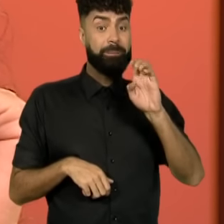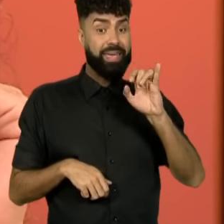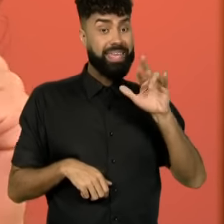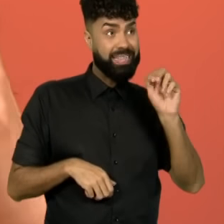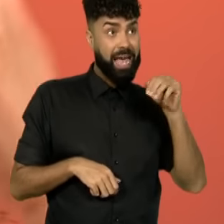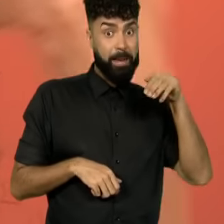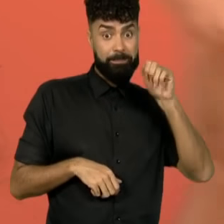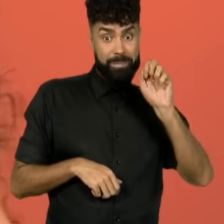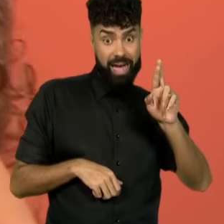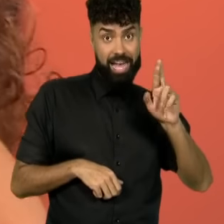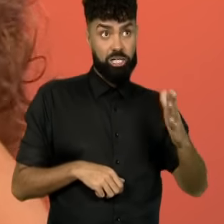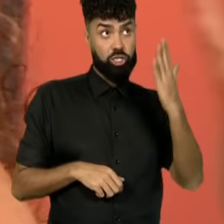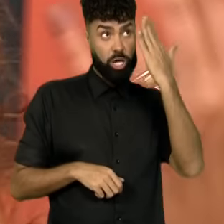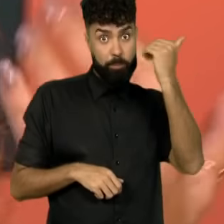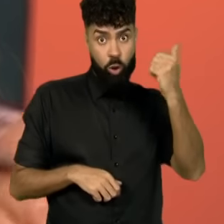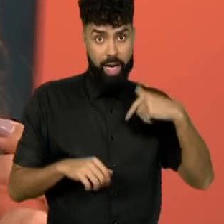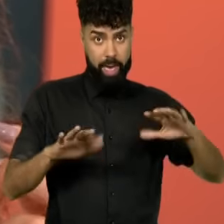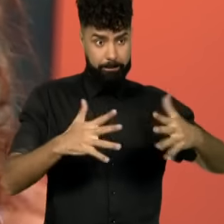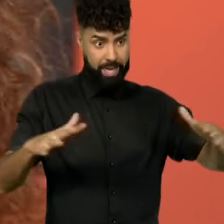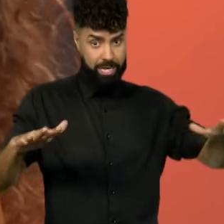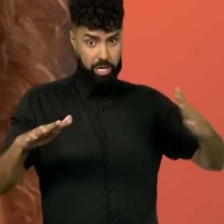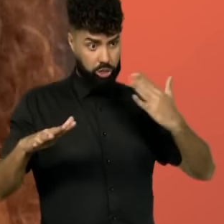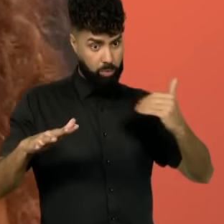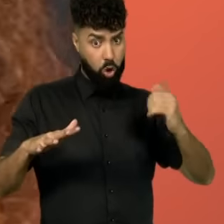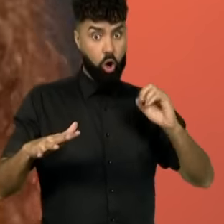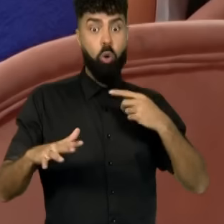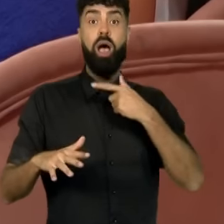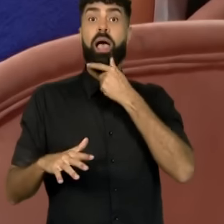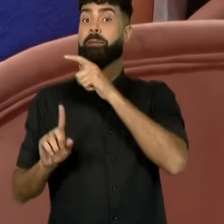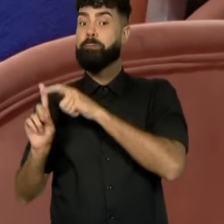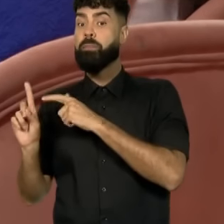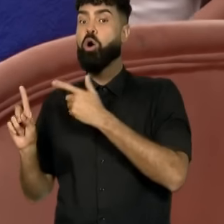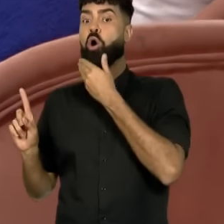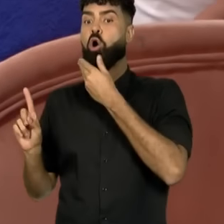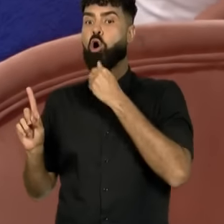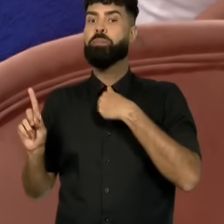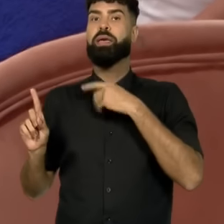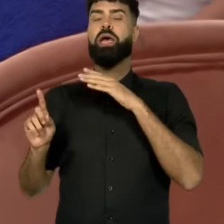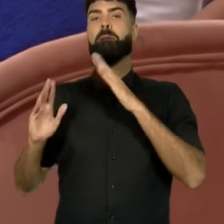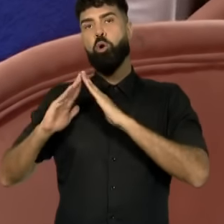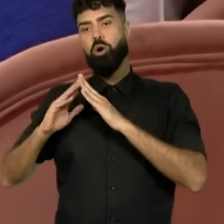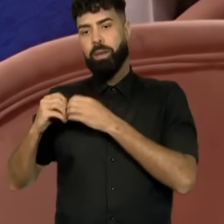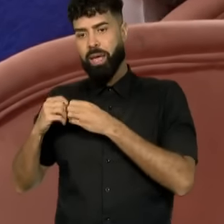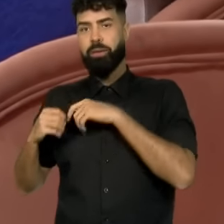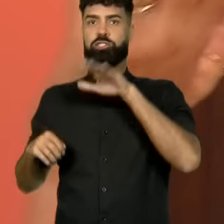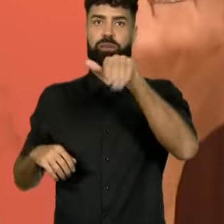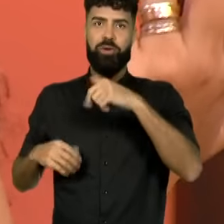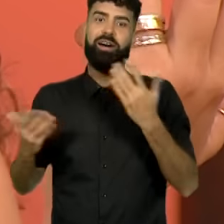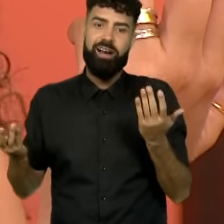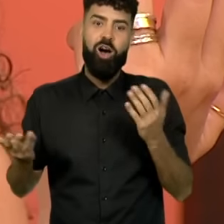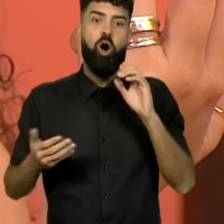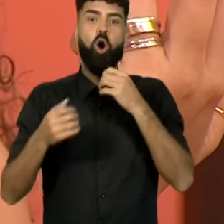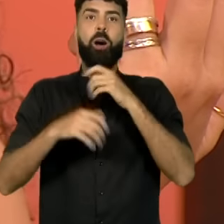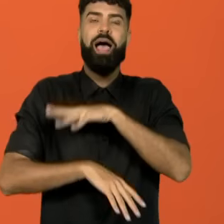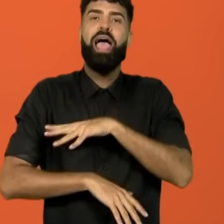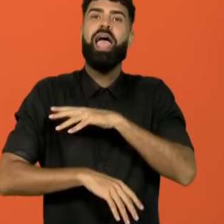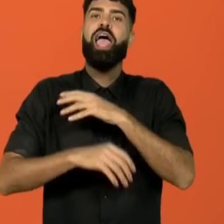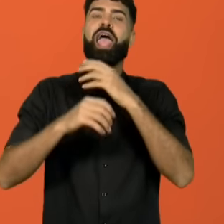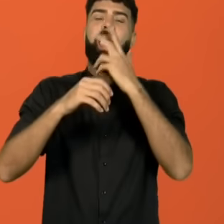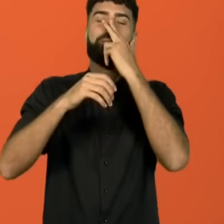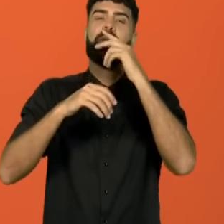quem chamou? Foi a beira do mar que estava chamando ela? Não, ou foi Ogum Beira-Mar? É Ogum Beira-Mar. Ah, Ogum Beira-Mar. Então é Ogum Beira-Mar que estava chamando, né? É.